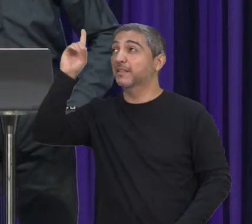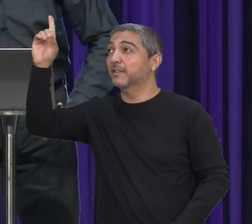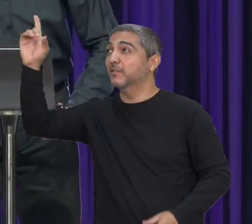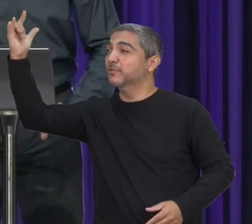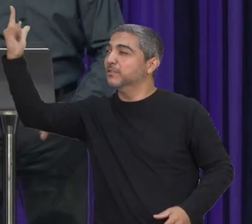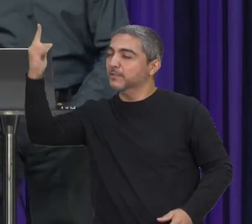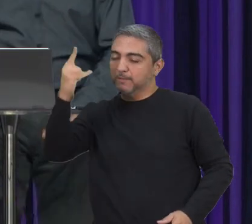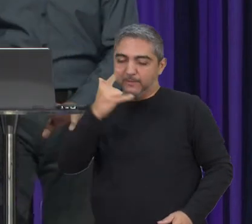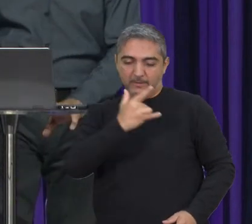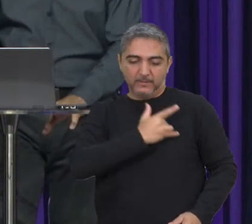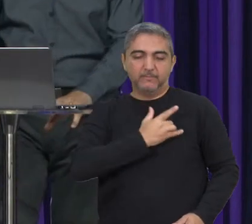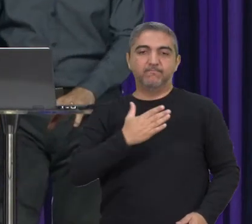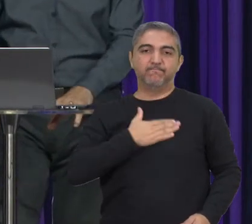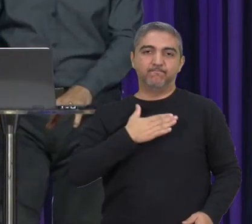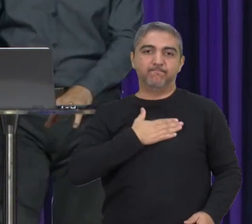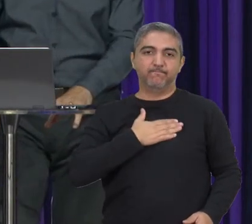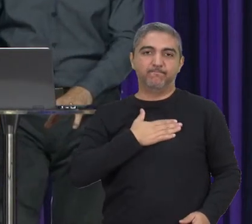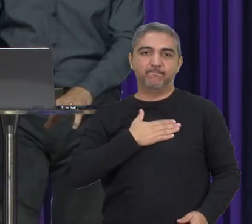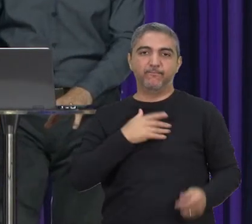Permaneçam no meu amor.